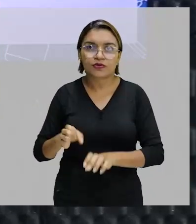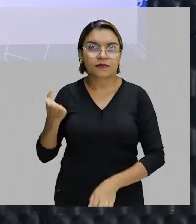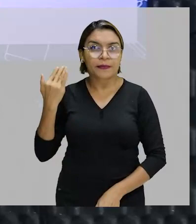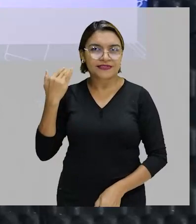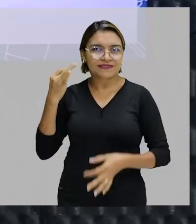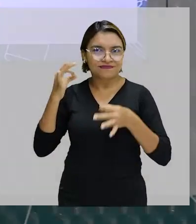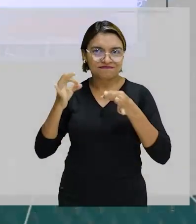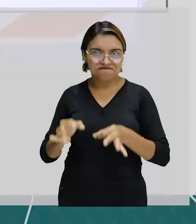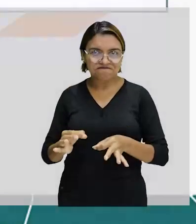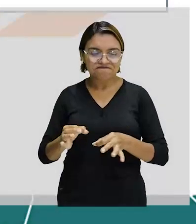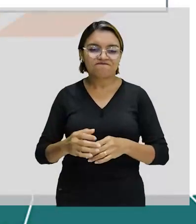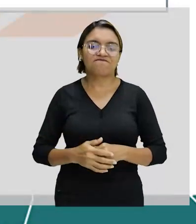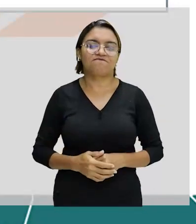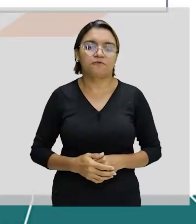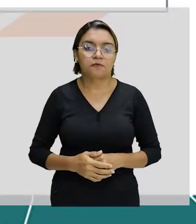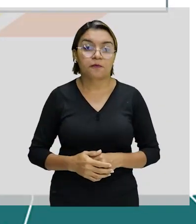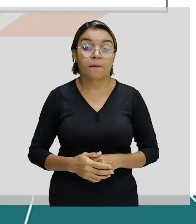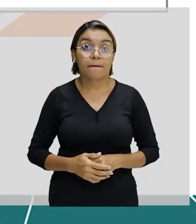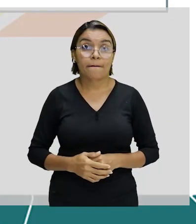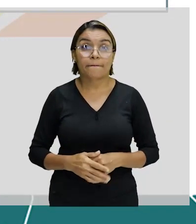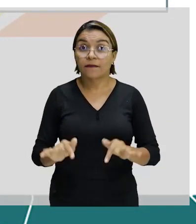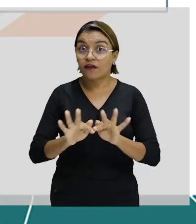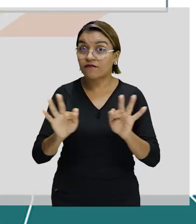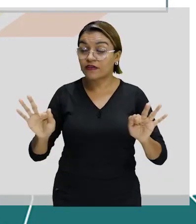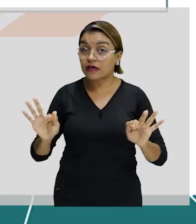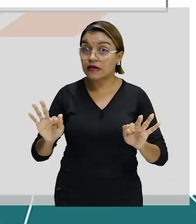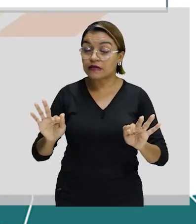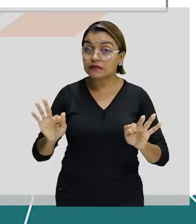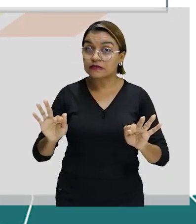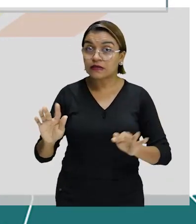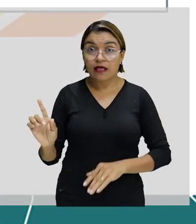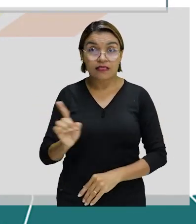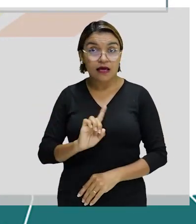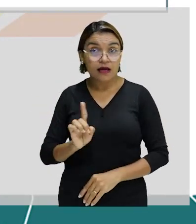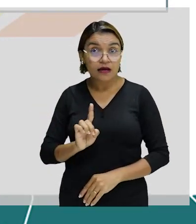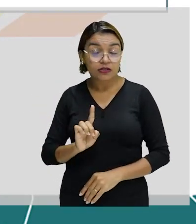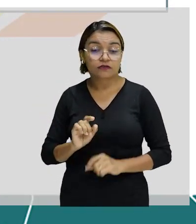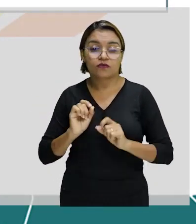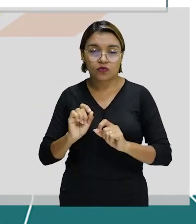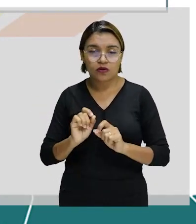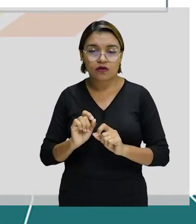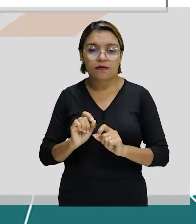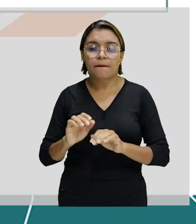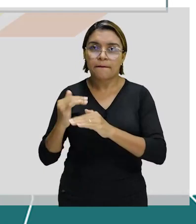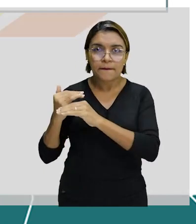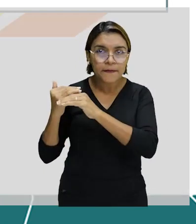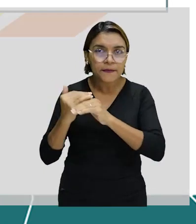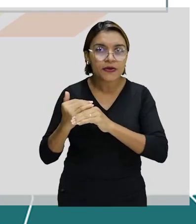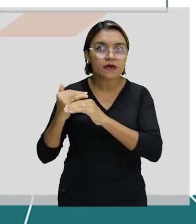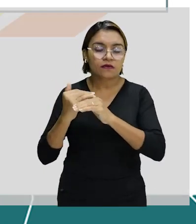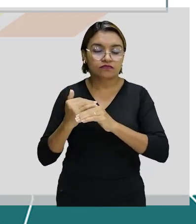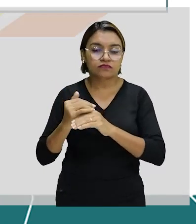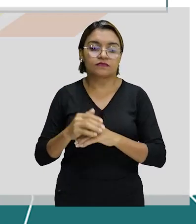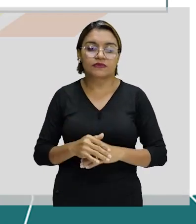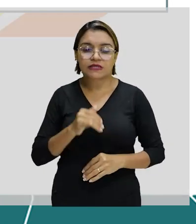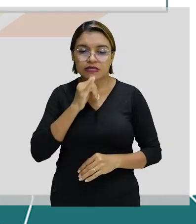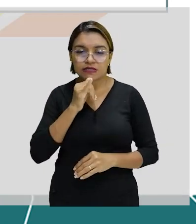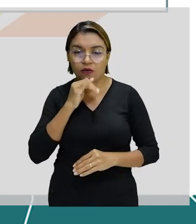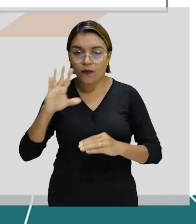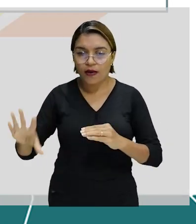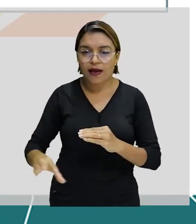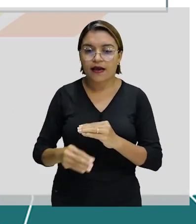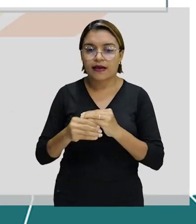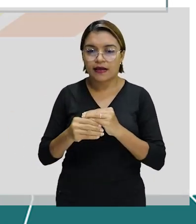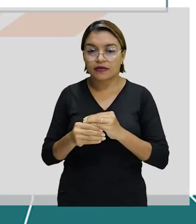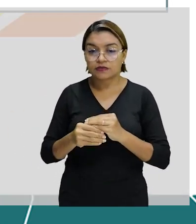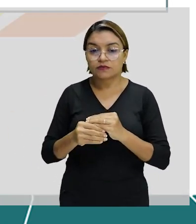perfeito. Frase negativa segue o mesmo padrão, com o acréscimo da partícula de negação. Como que é